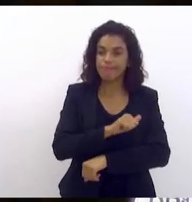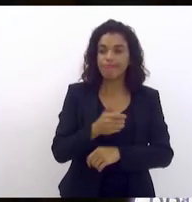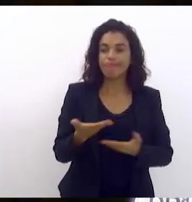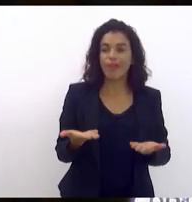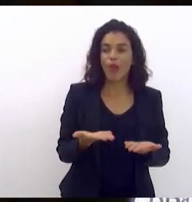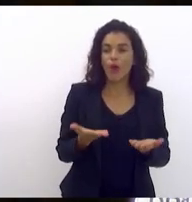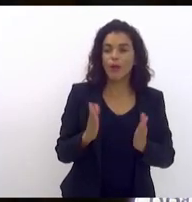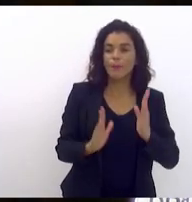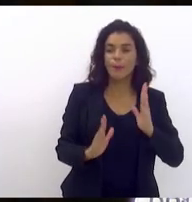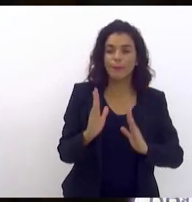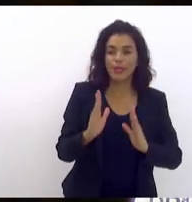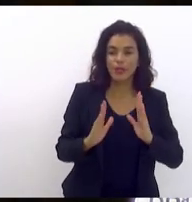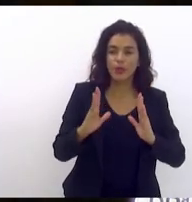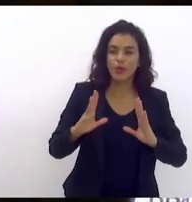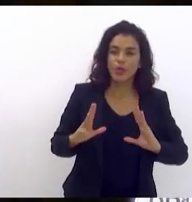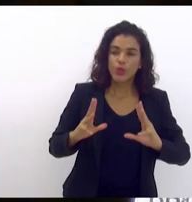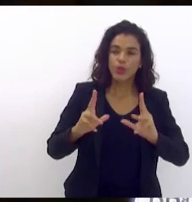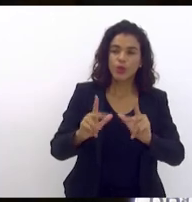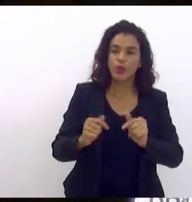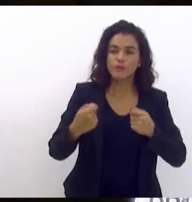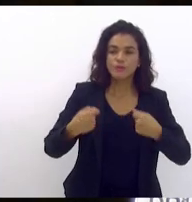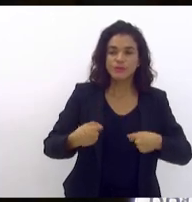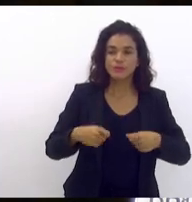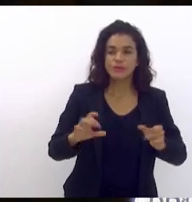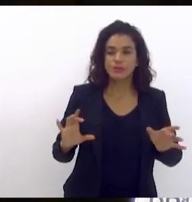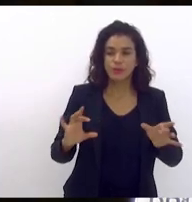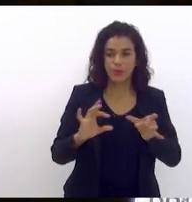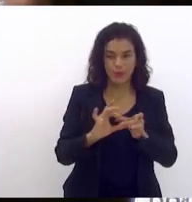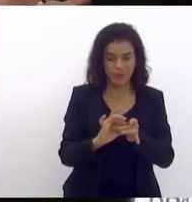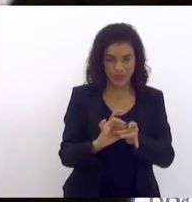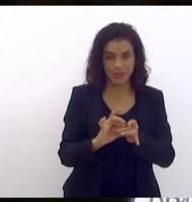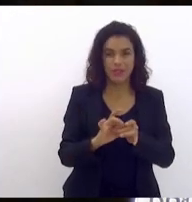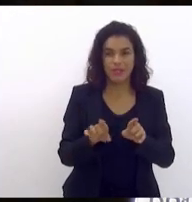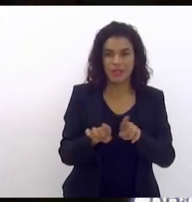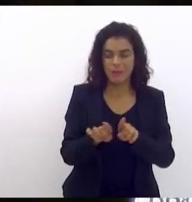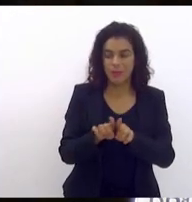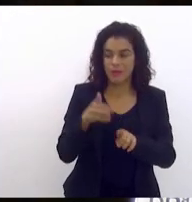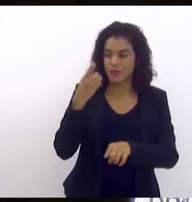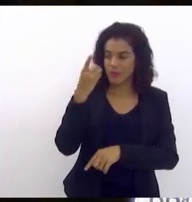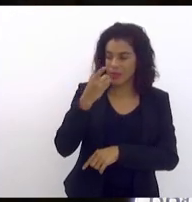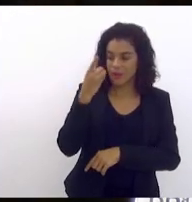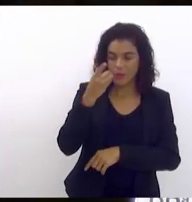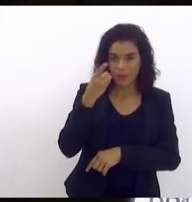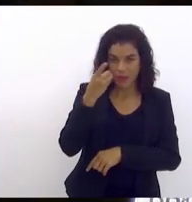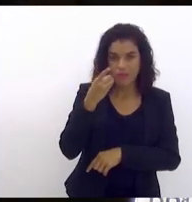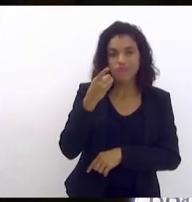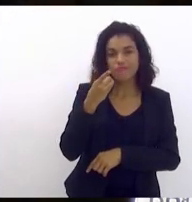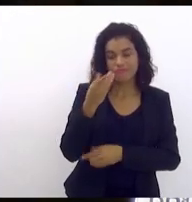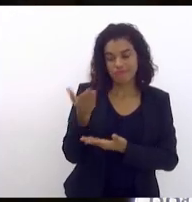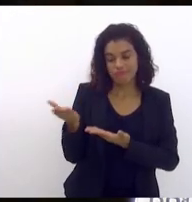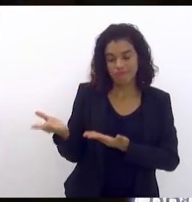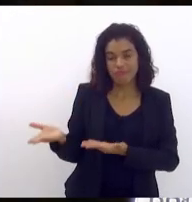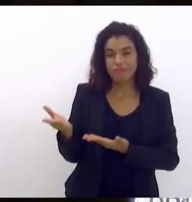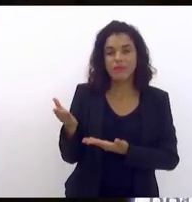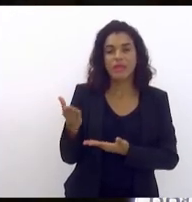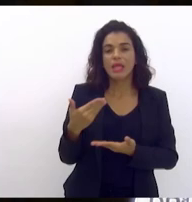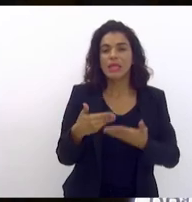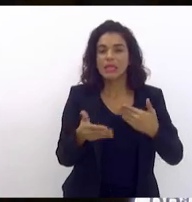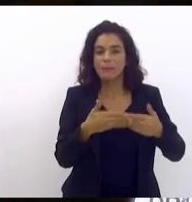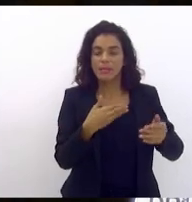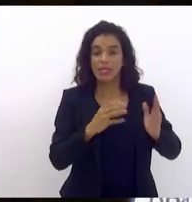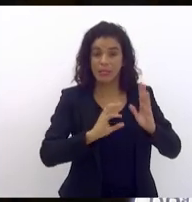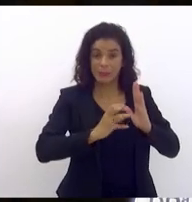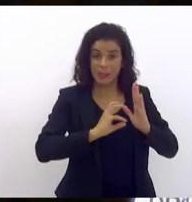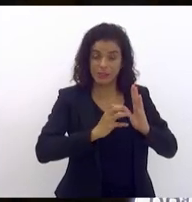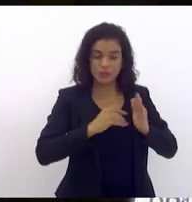que todos precisam se unir como bem fez o nosso Deputado ao montar aqui a mesa Independente de partido